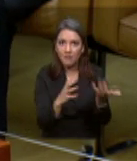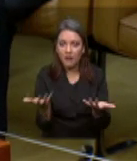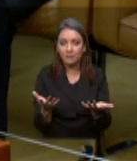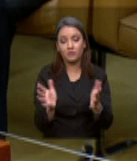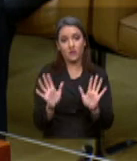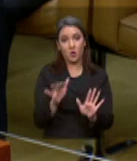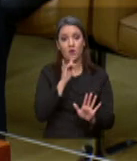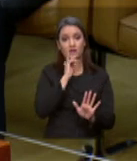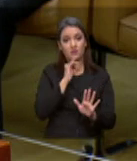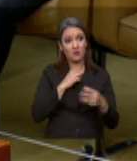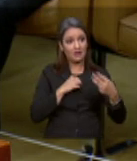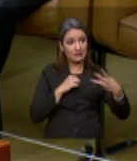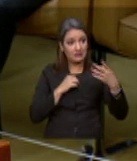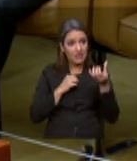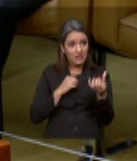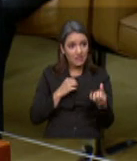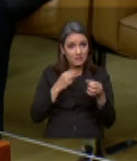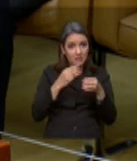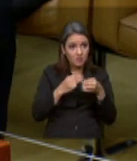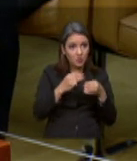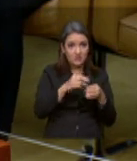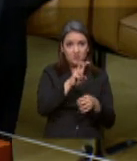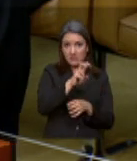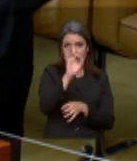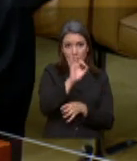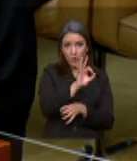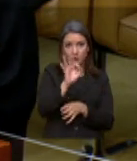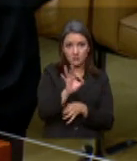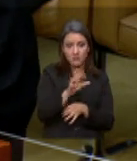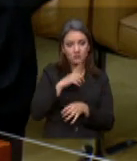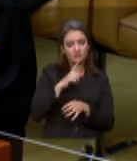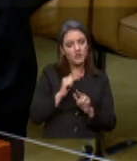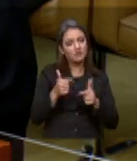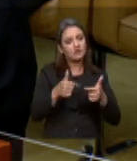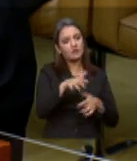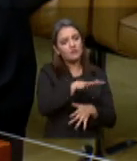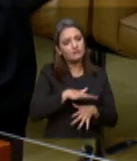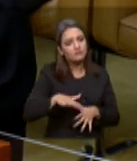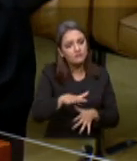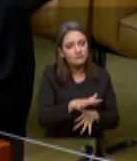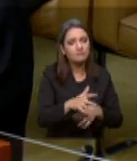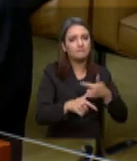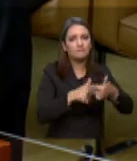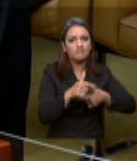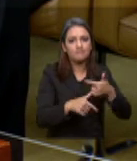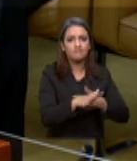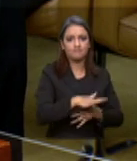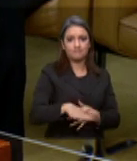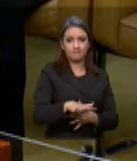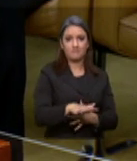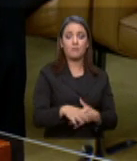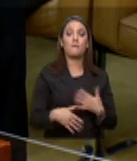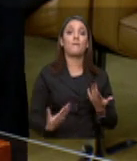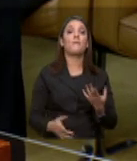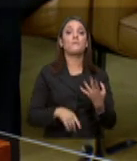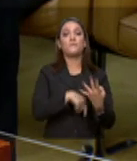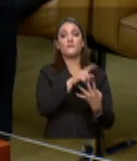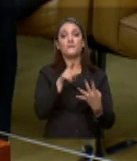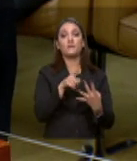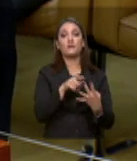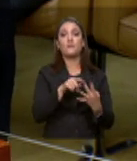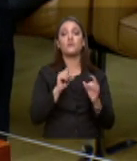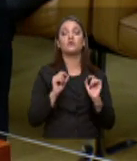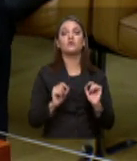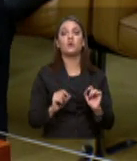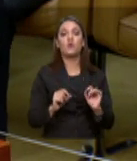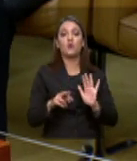36. 5% dos municípios responsáveis por mais de 50% dos desmatamentos na Amazônia. Ato seguinte, instrução